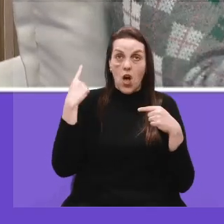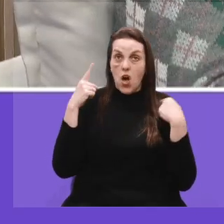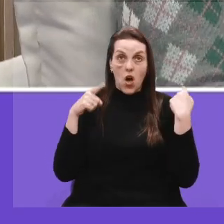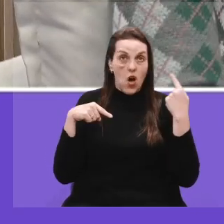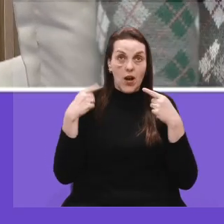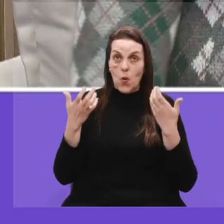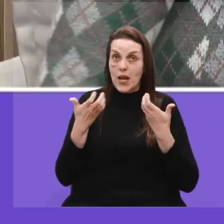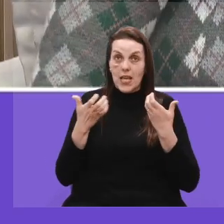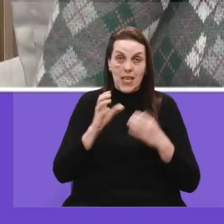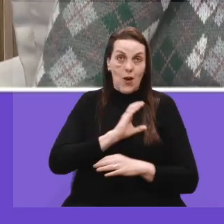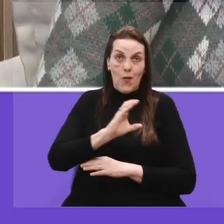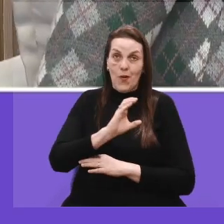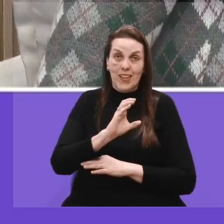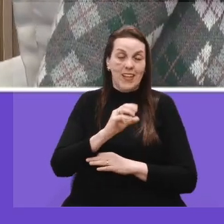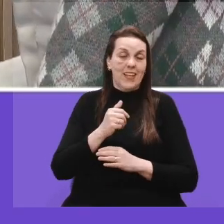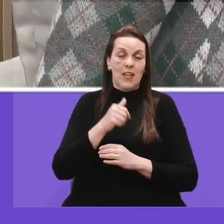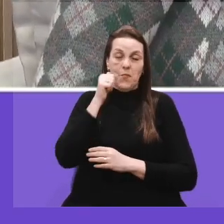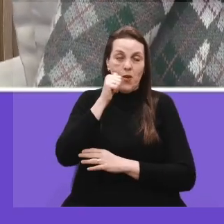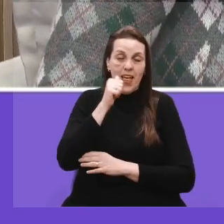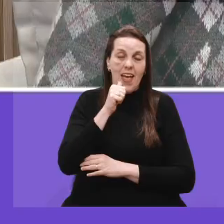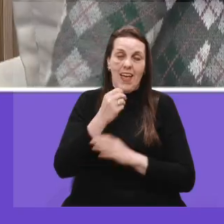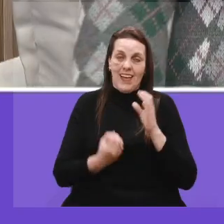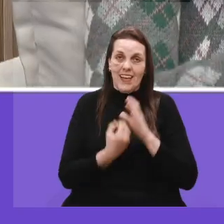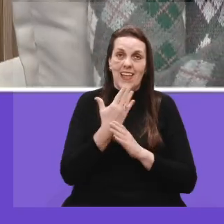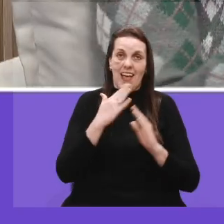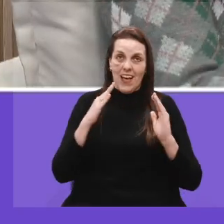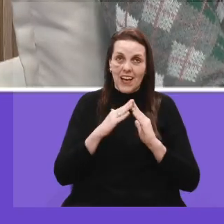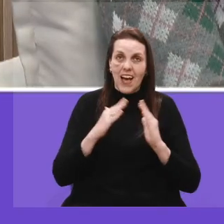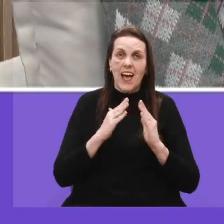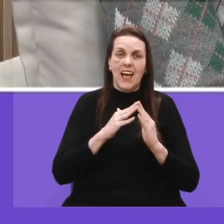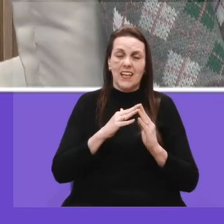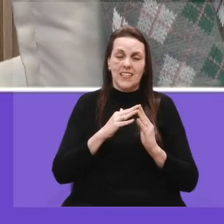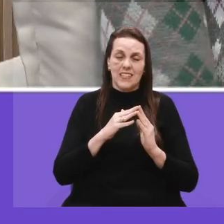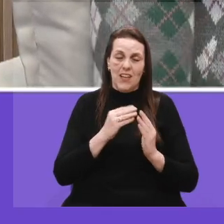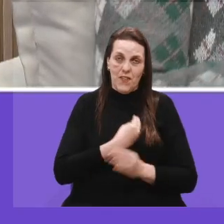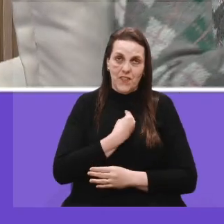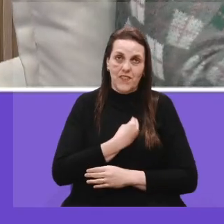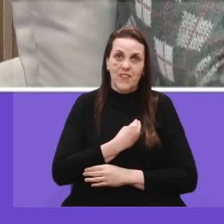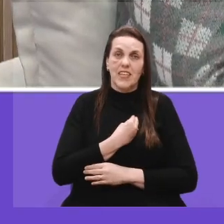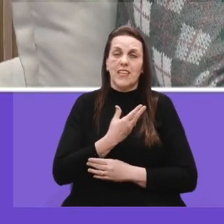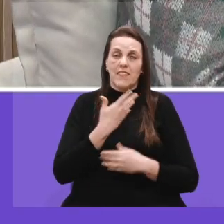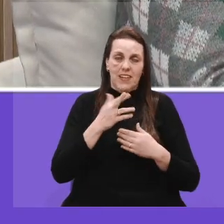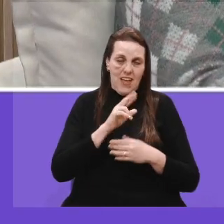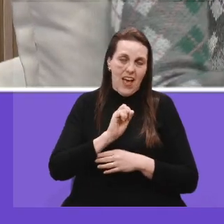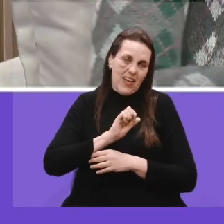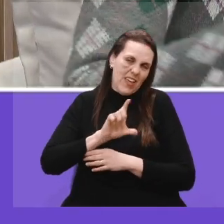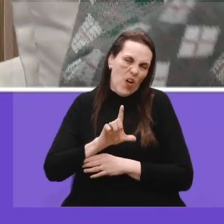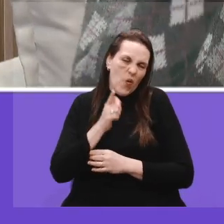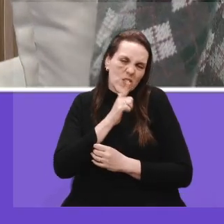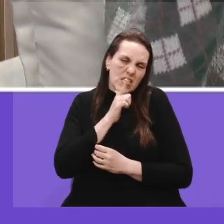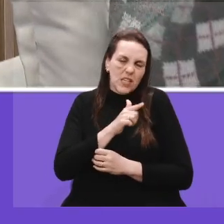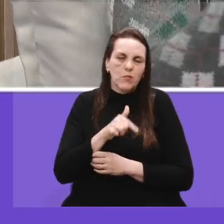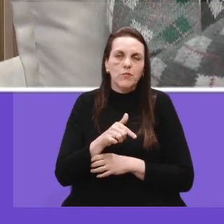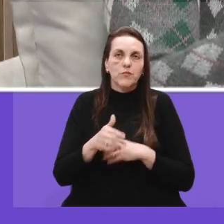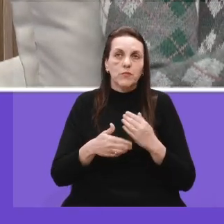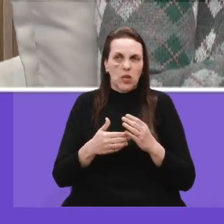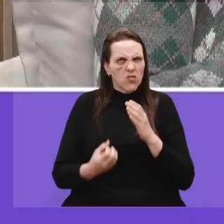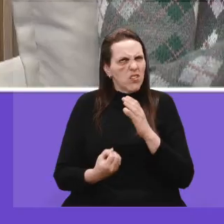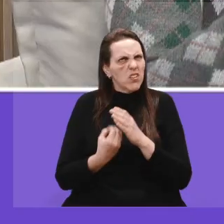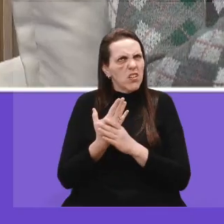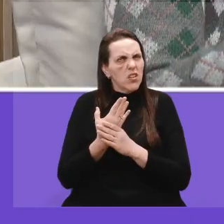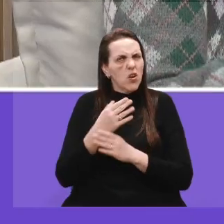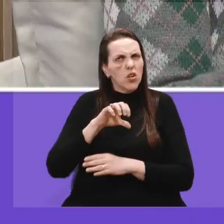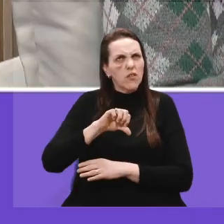que criar a coordenadoria da mulher, tem que criar a casa. A gente fez todo esse debate no programa. E acho que foi criada já